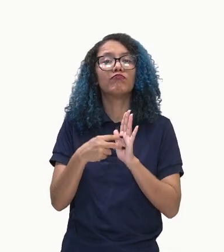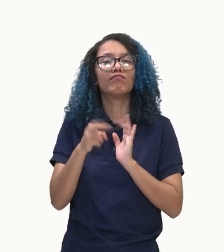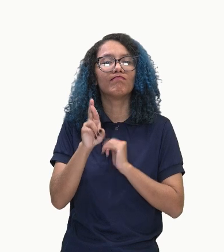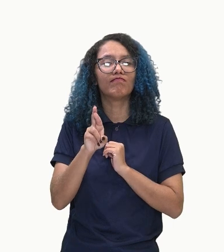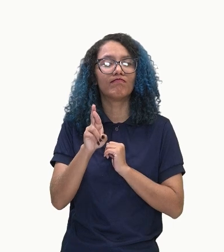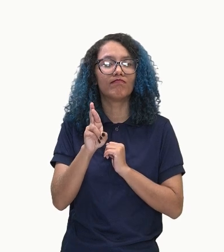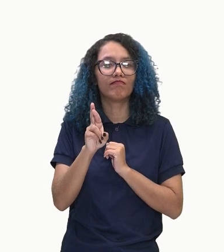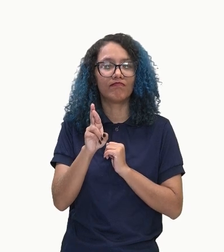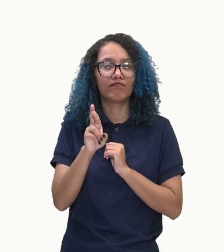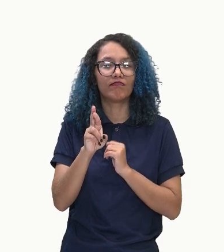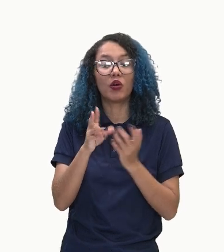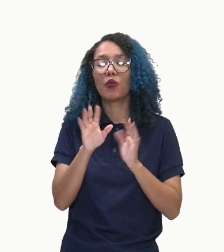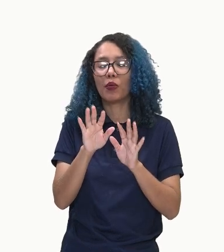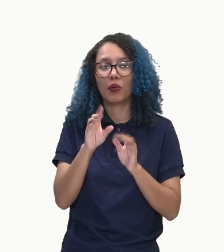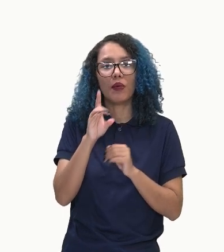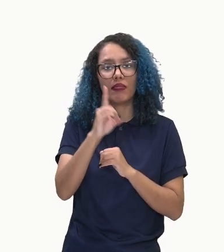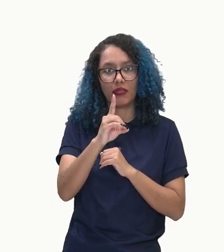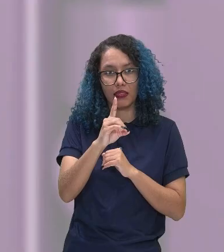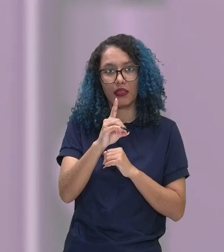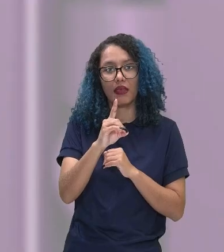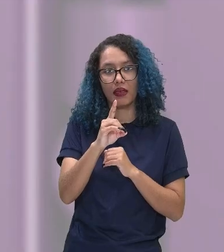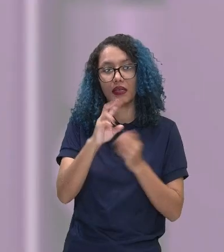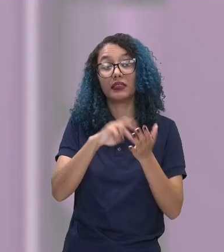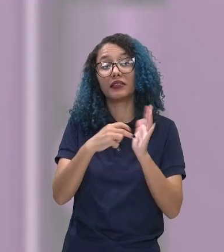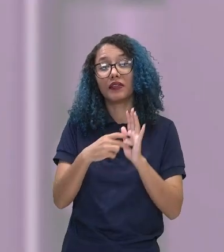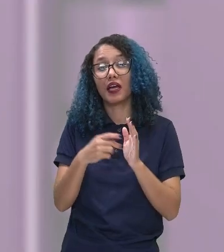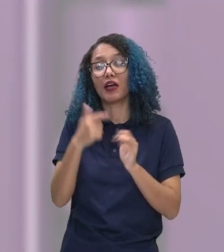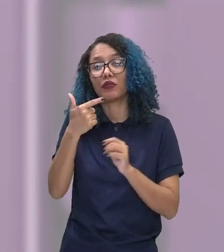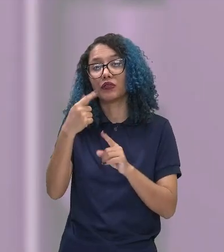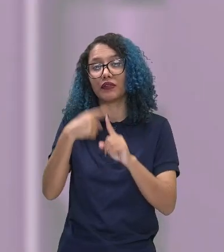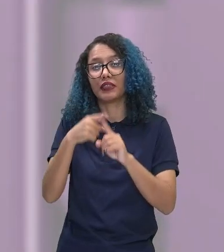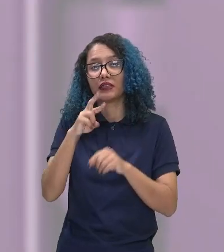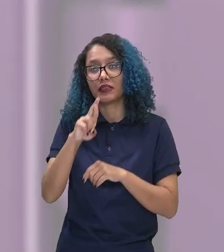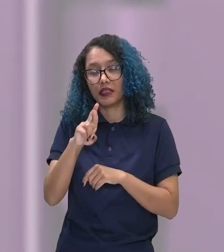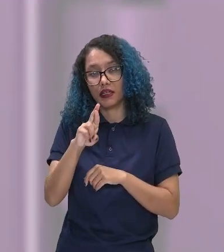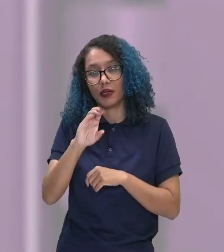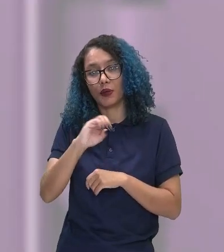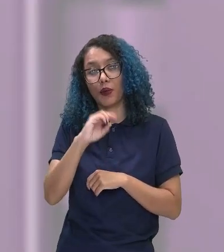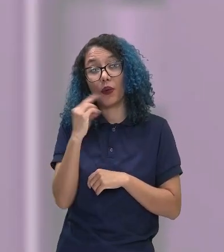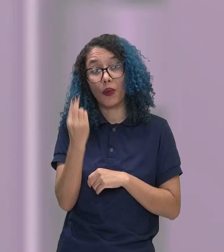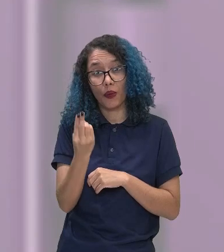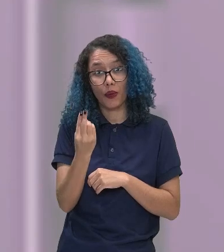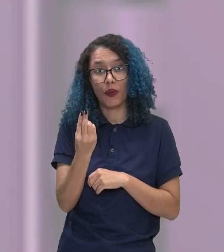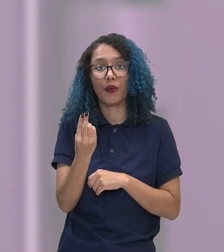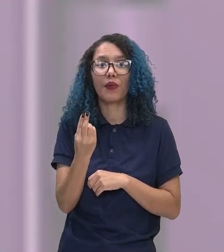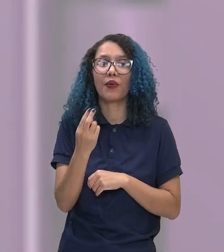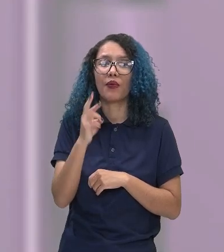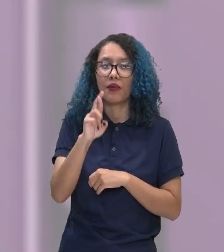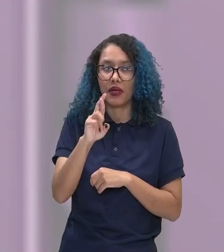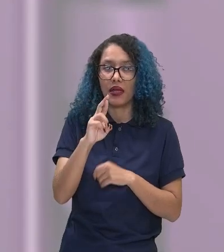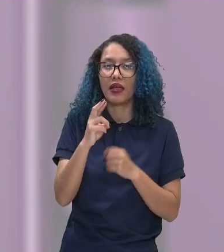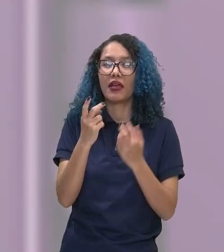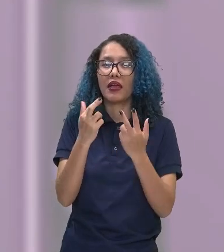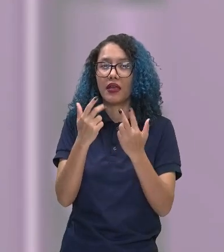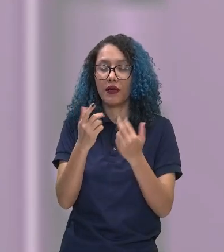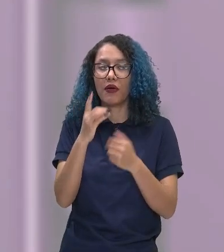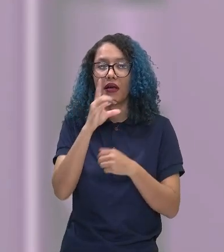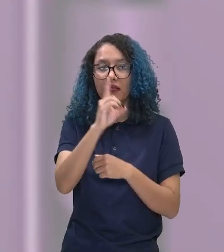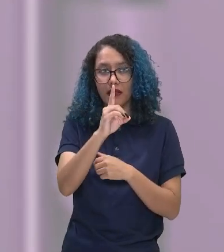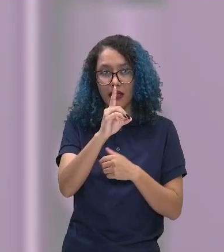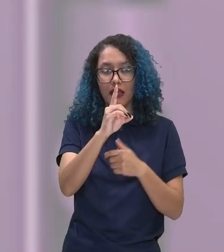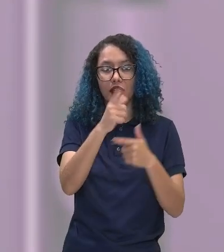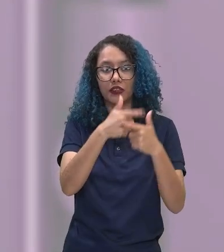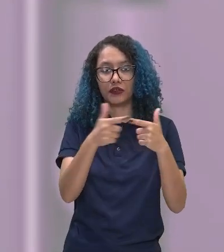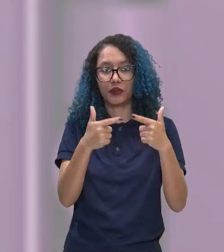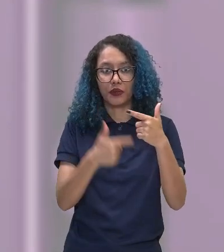a... Melhor, o diâmetro equivale a 2 vezes o raio, ou simplesmente podemos dizer que o raio ele é igual ao diâmetro dividido por 2.